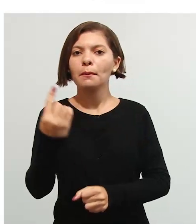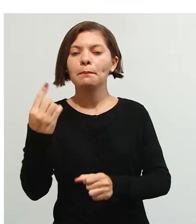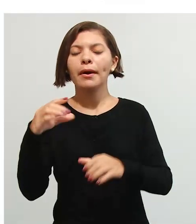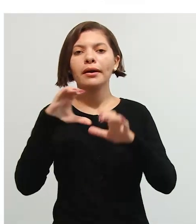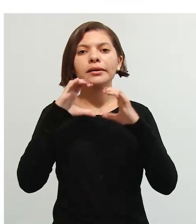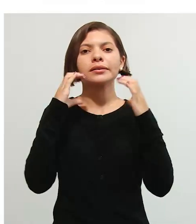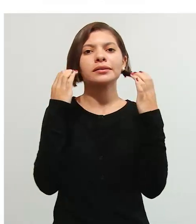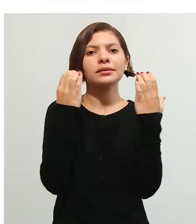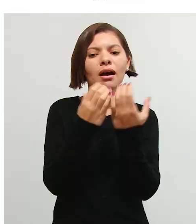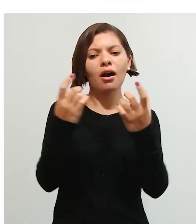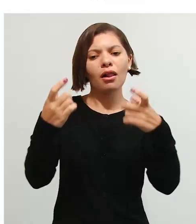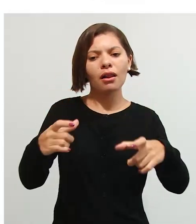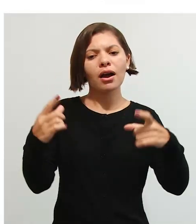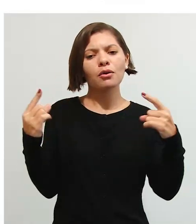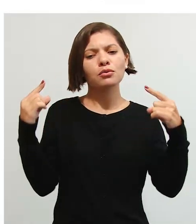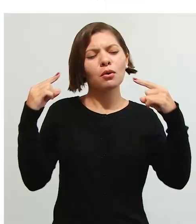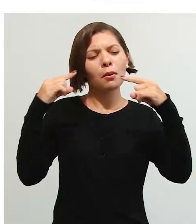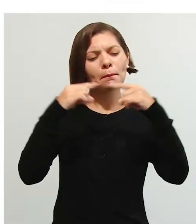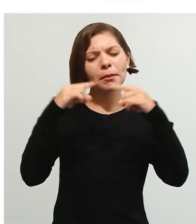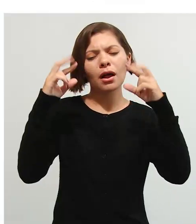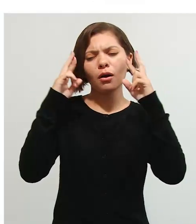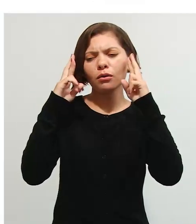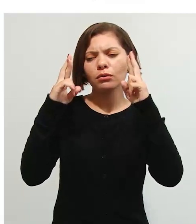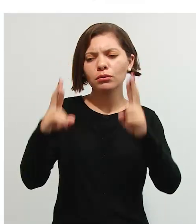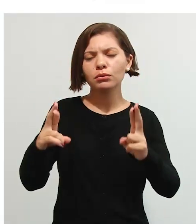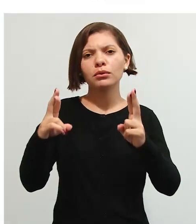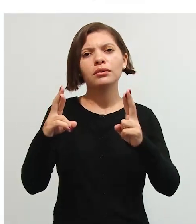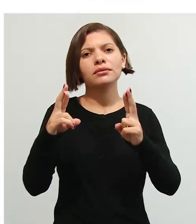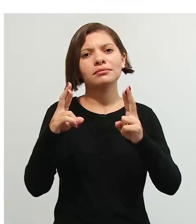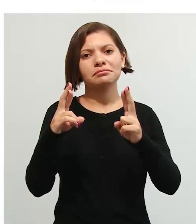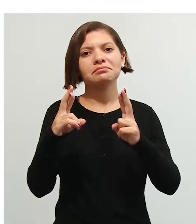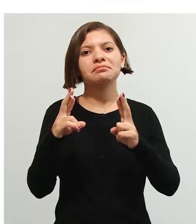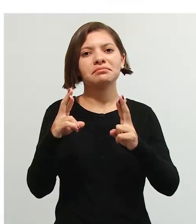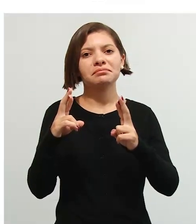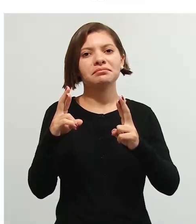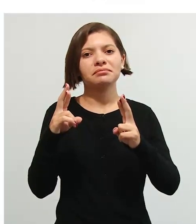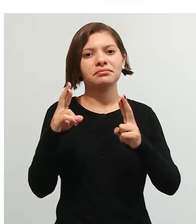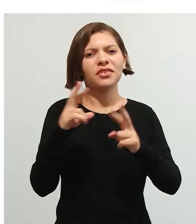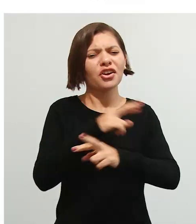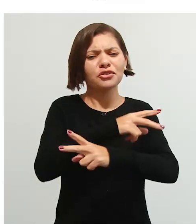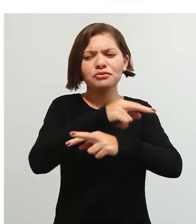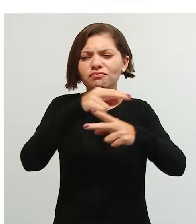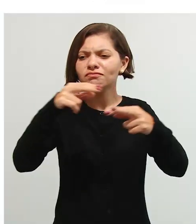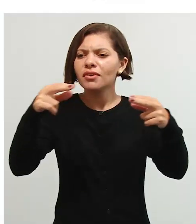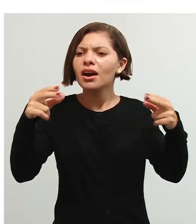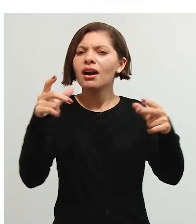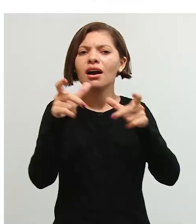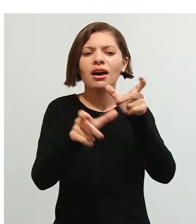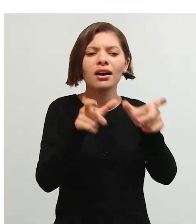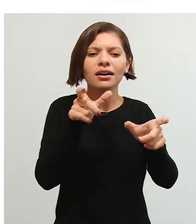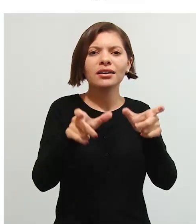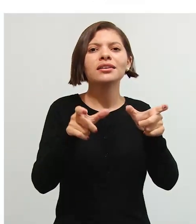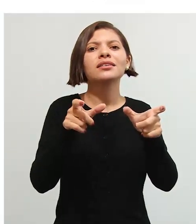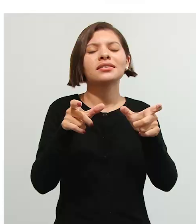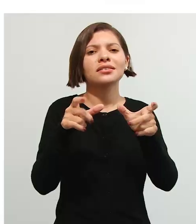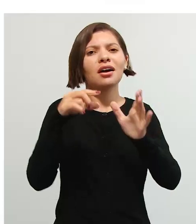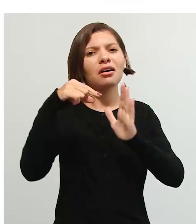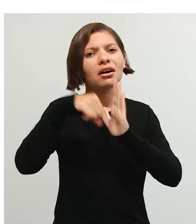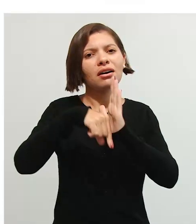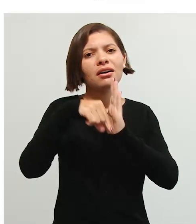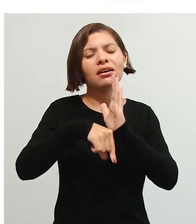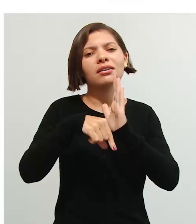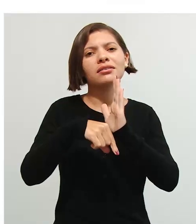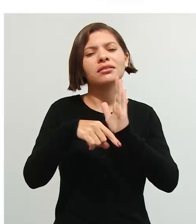comunidade, um lugar em que as relações combinam um imenso respeito pela alteridade, pela diferença, com um